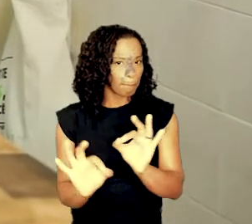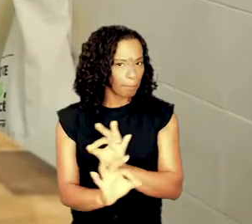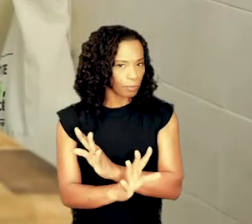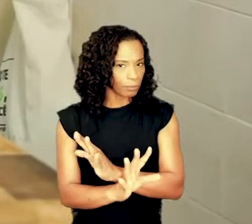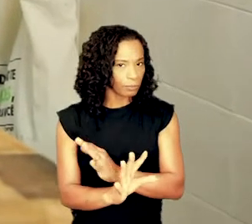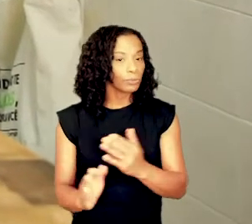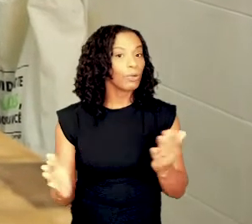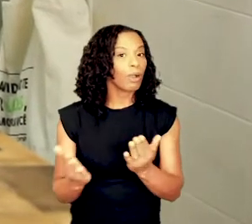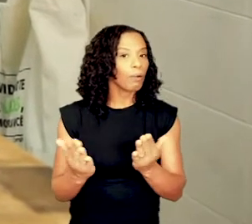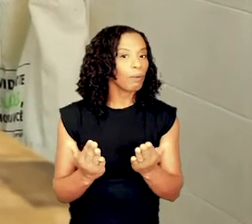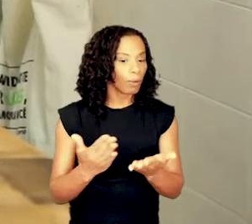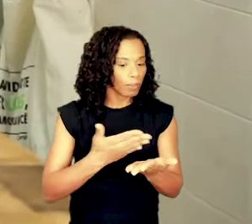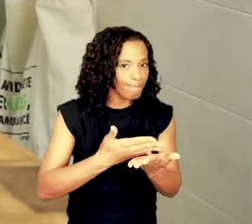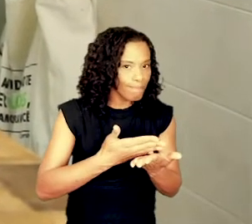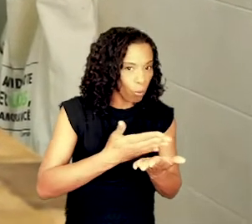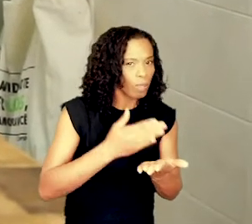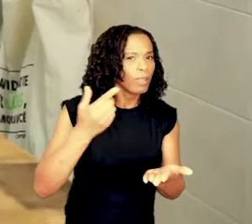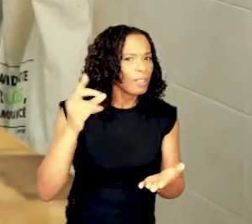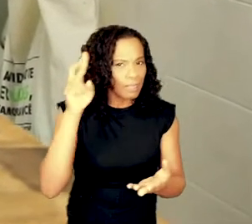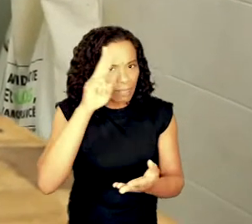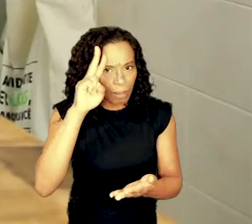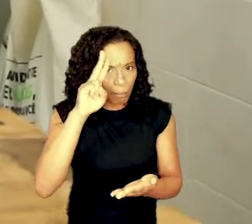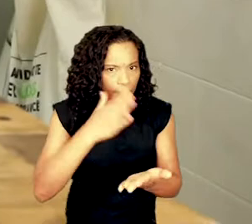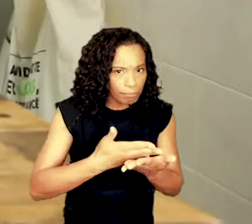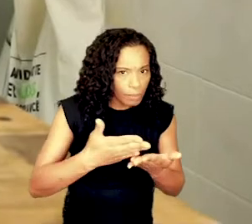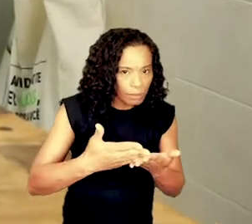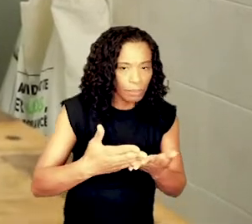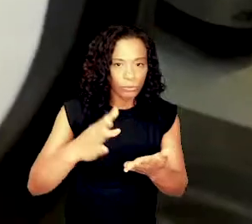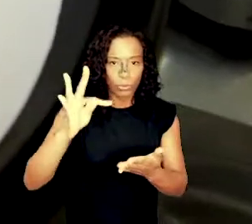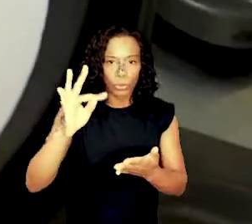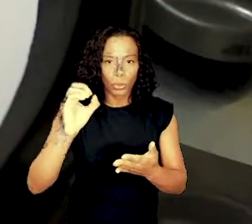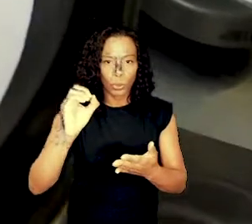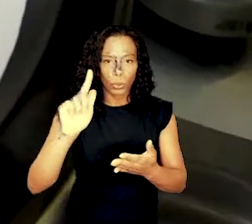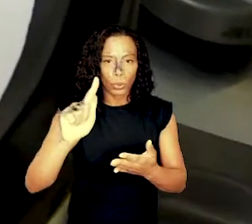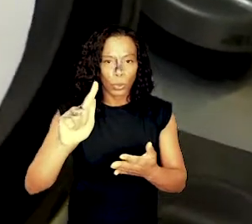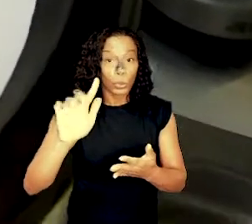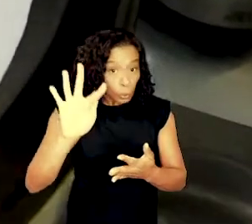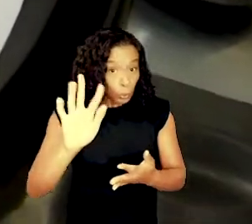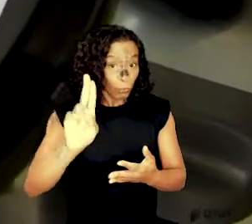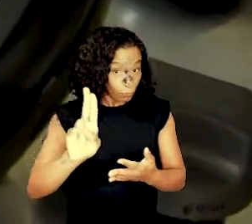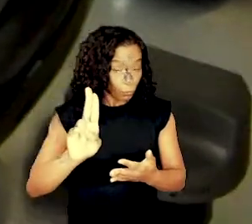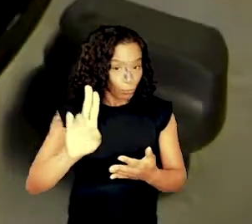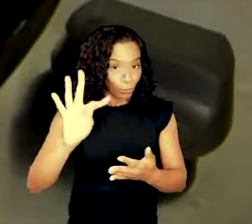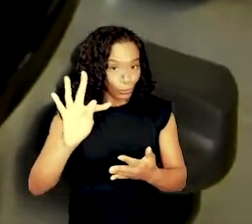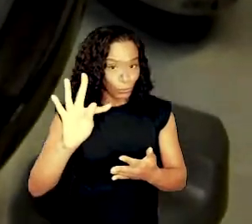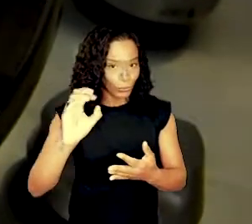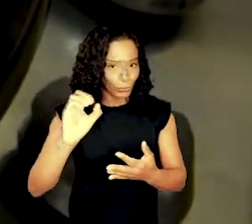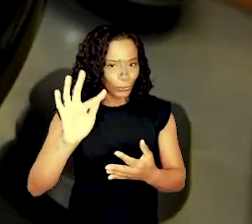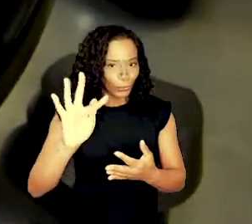Cogumelo já no ponto, agora a gente pode adicionar o nosso outro pedaço de tofu e apertar assim, ó, sem medo.